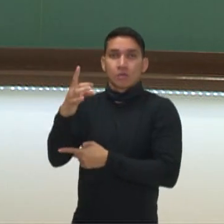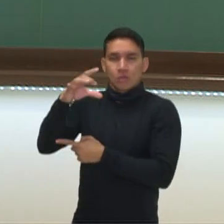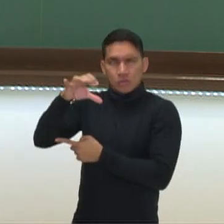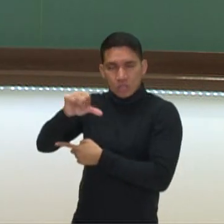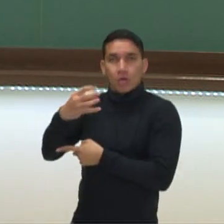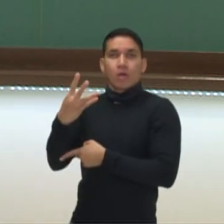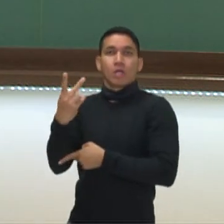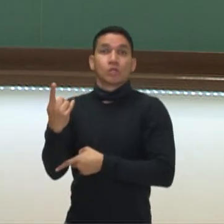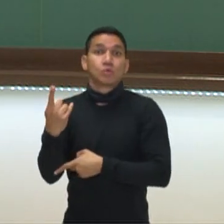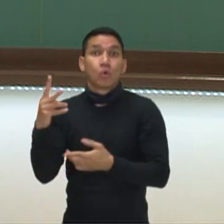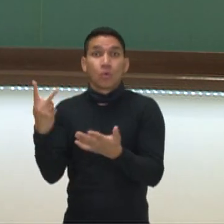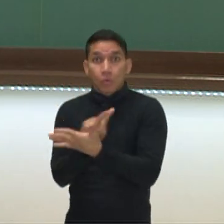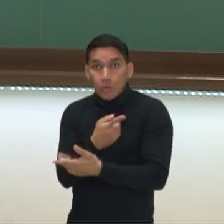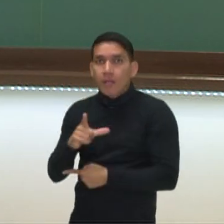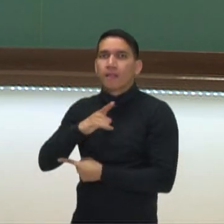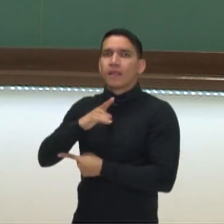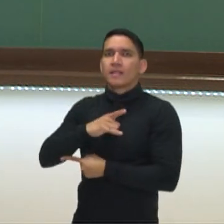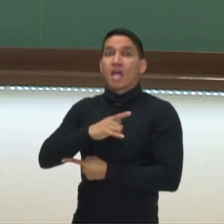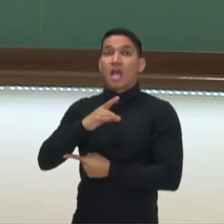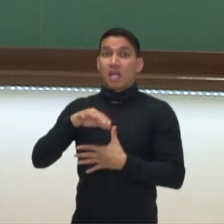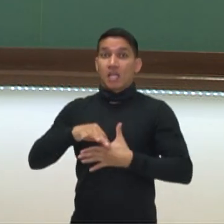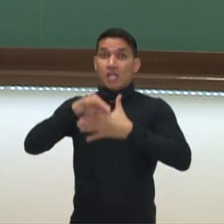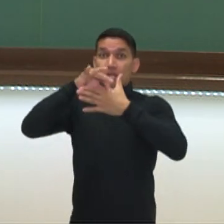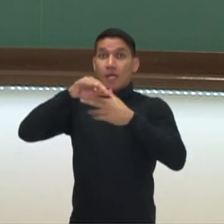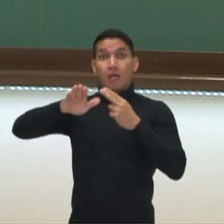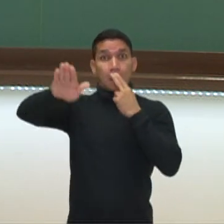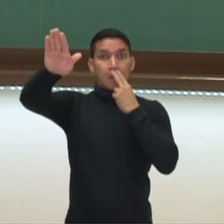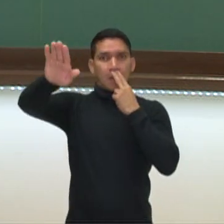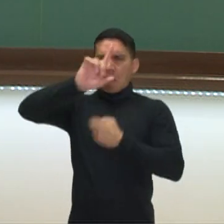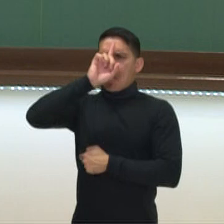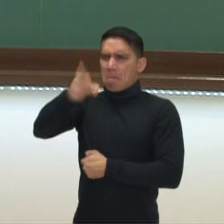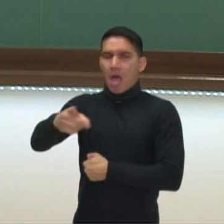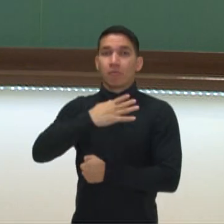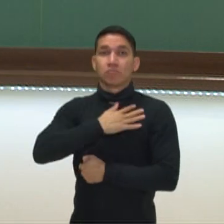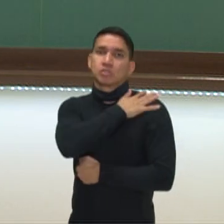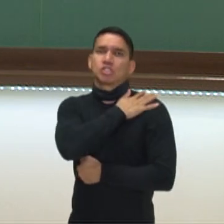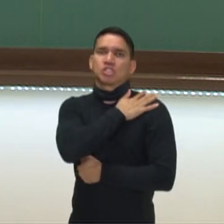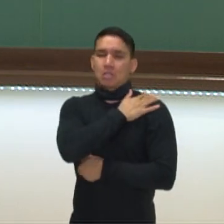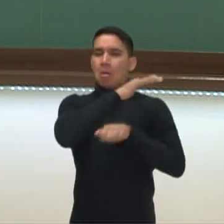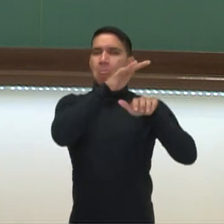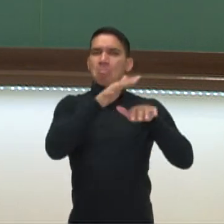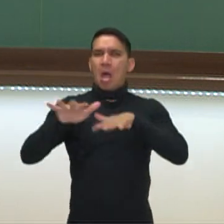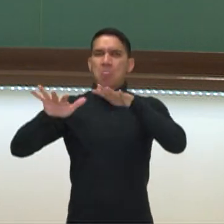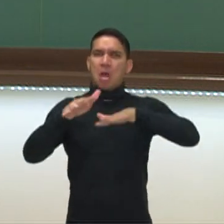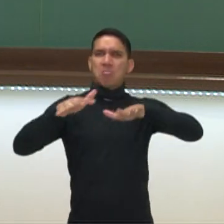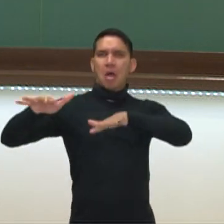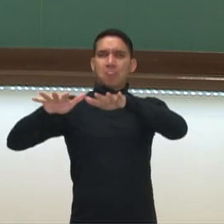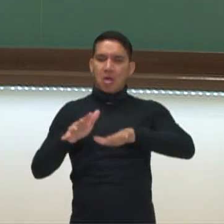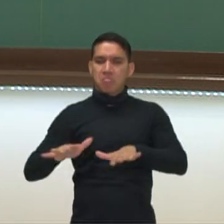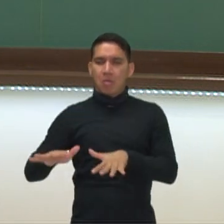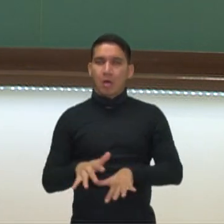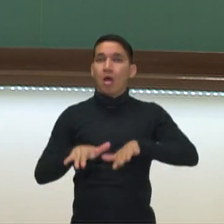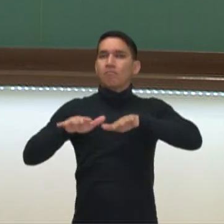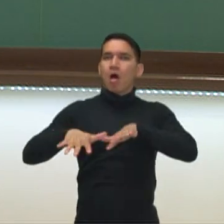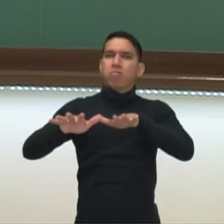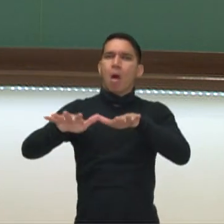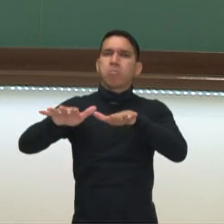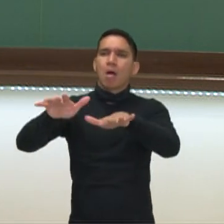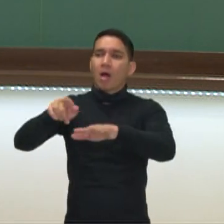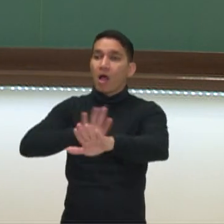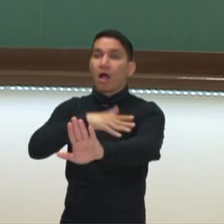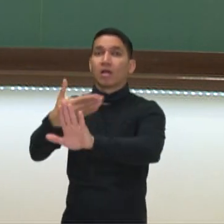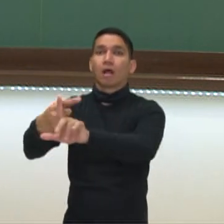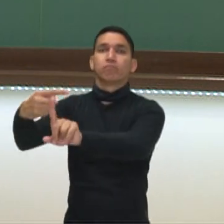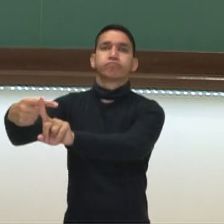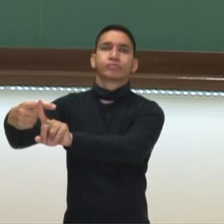1941, onde você percebe o Hitler estaria dando uma ordem para os seus soldados na neve, para que esses soldados marchassem para a morte. Eles